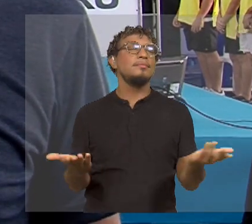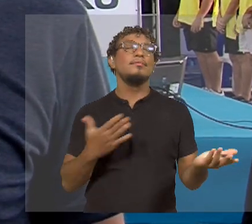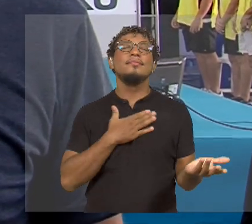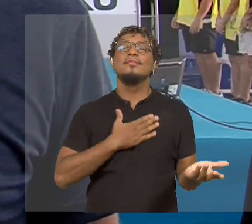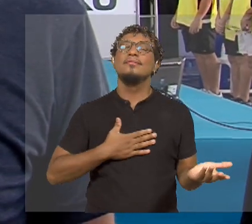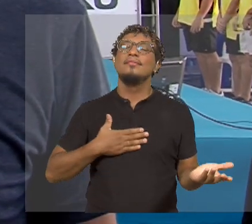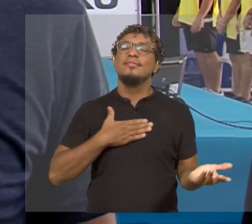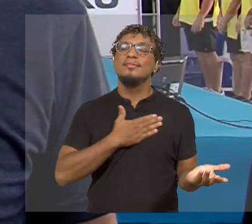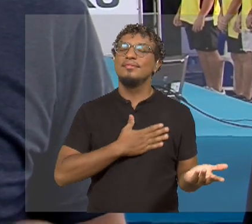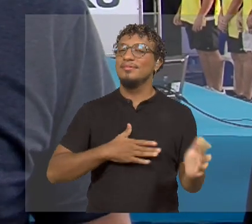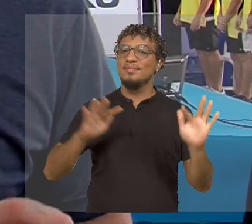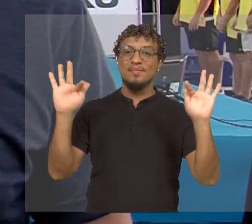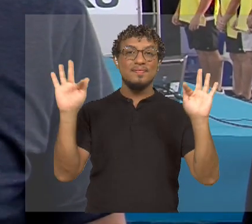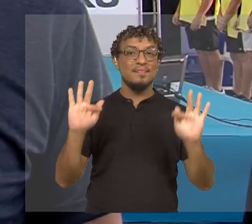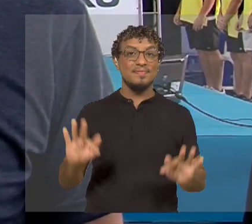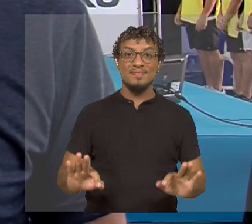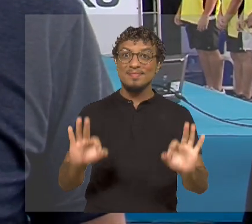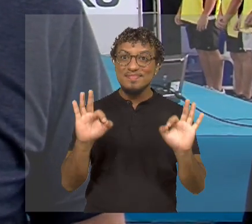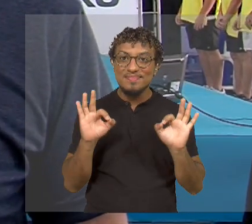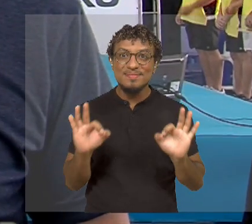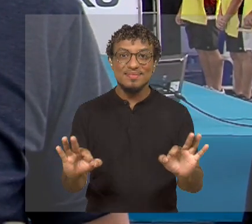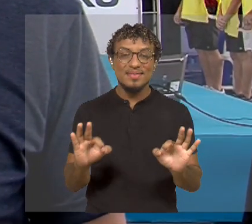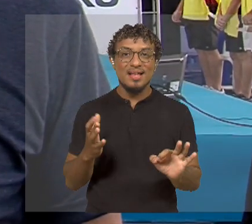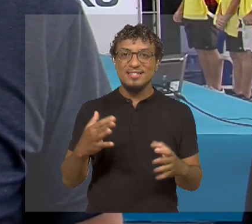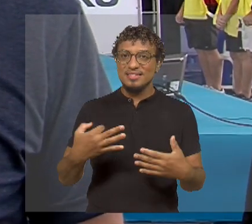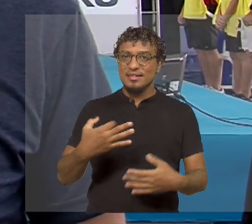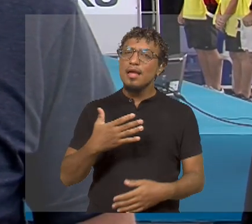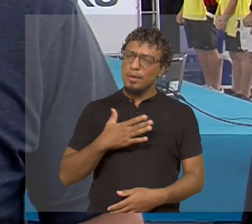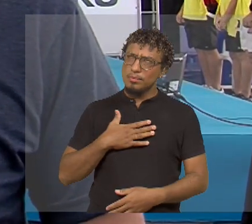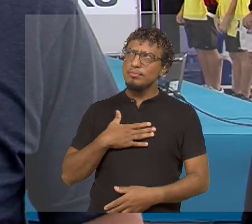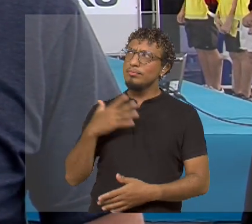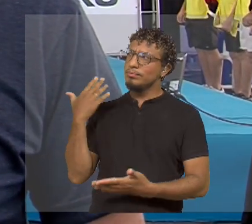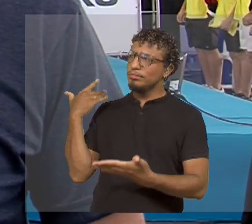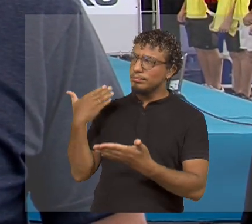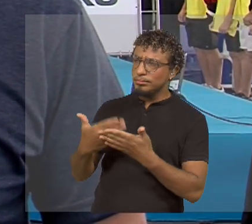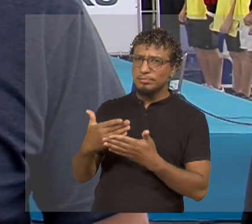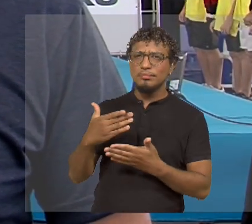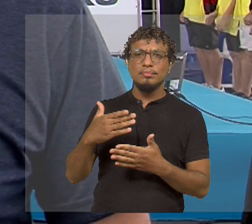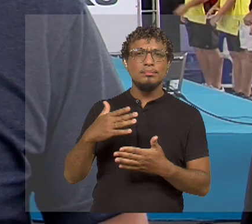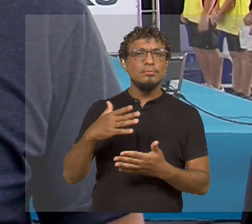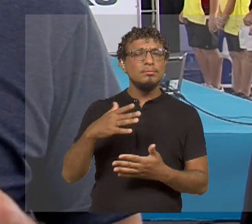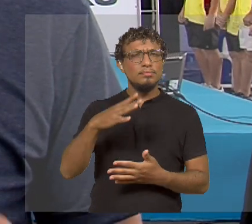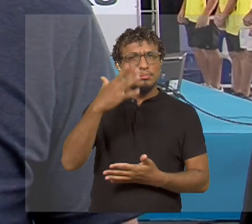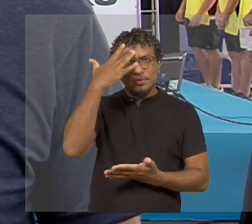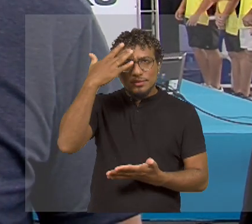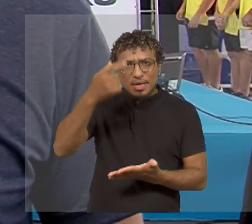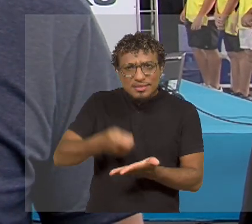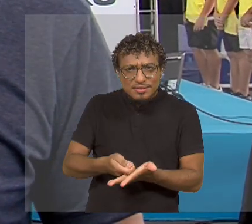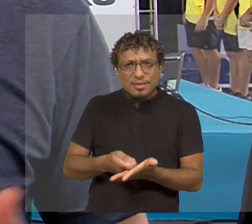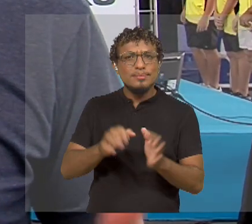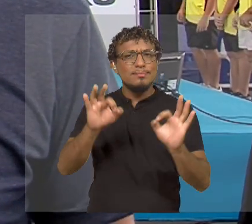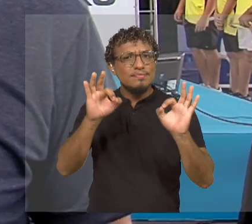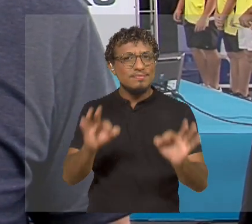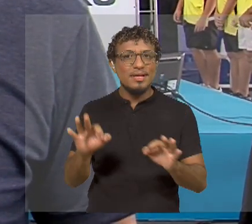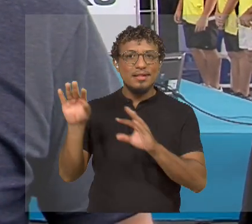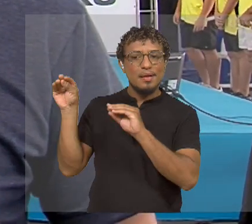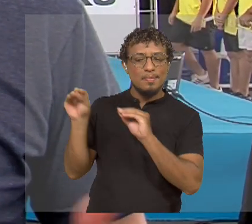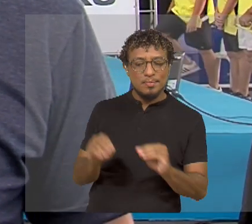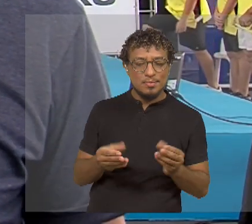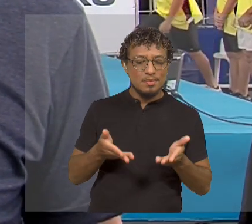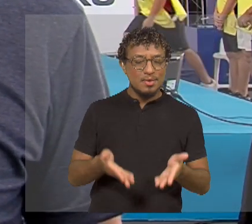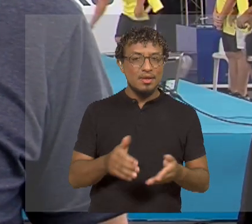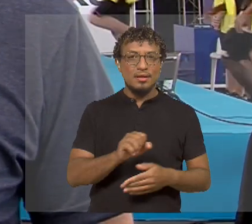muito felizes e temos certeza que fizemos a decisão correta de trazer para cá. Isso proporciona um